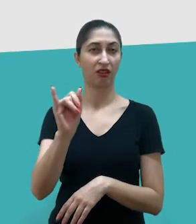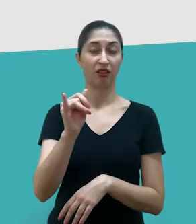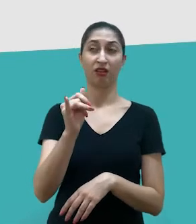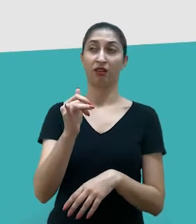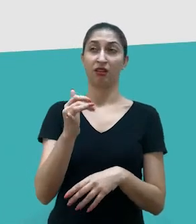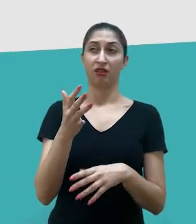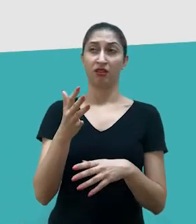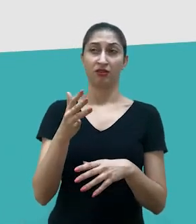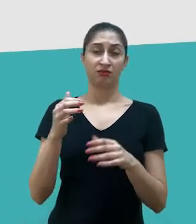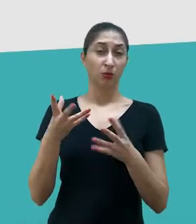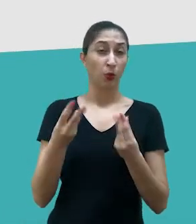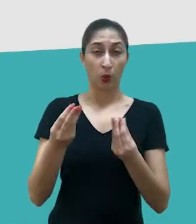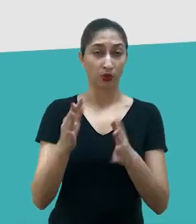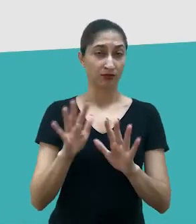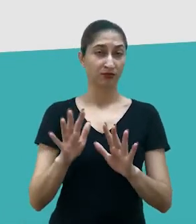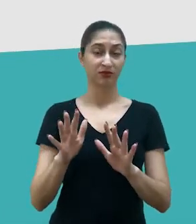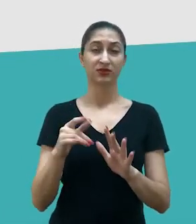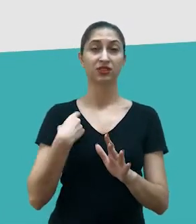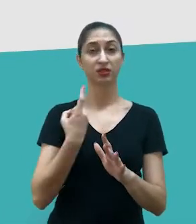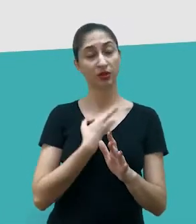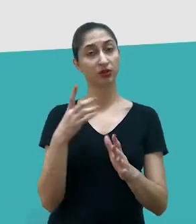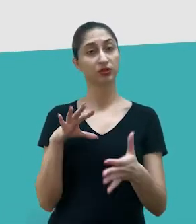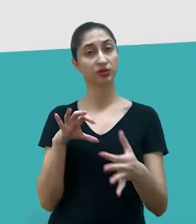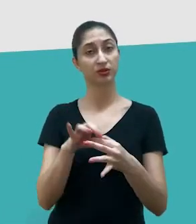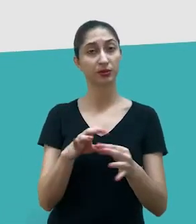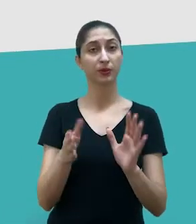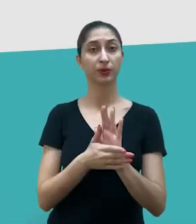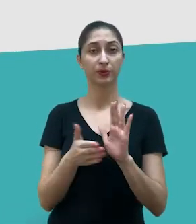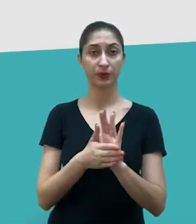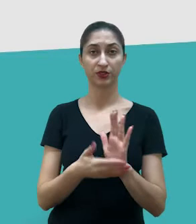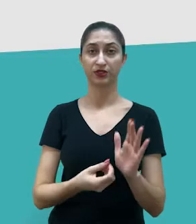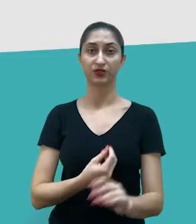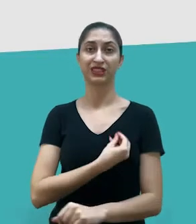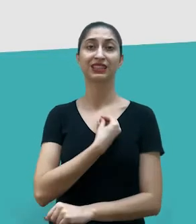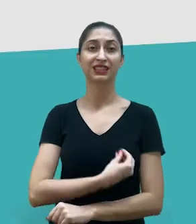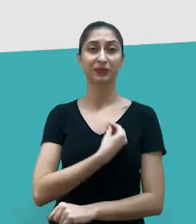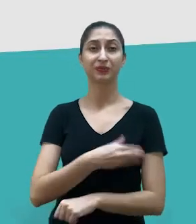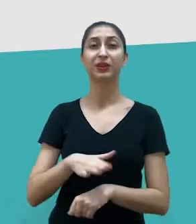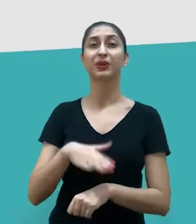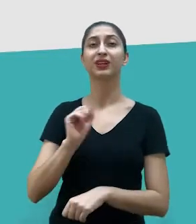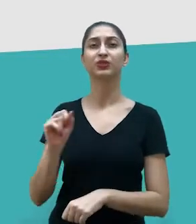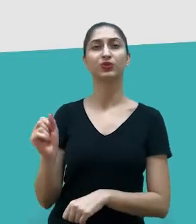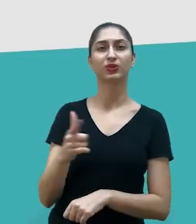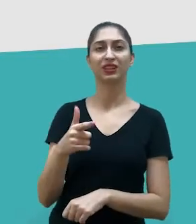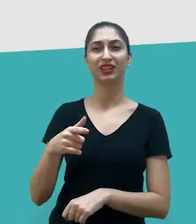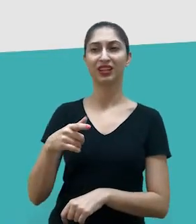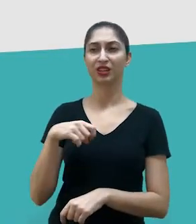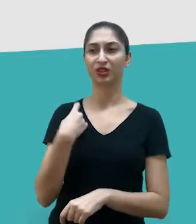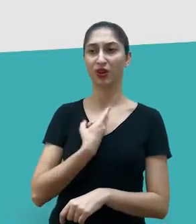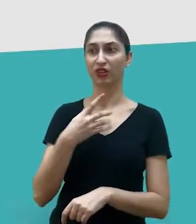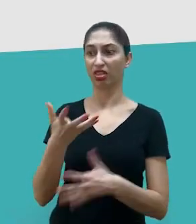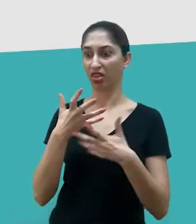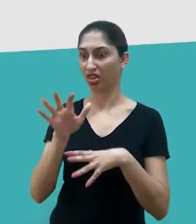e nos conectando com um propósito de vida que vai além de as coisas nos possuir. E nós